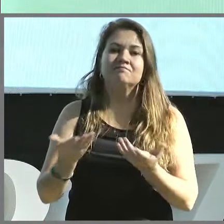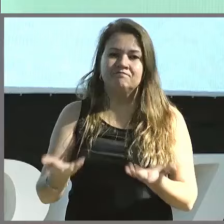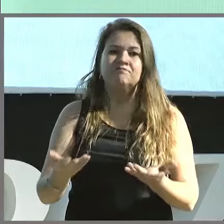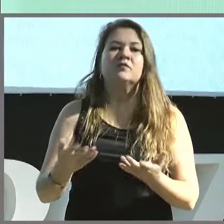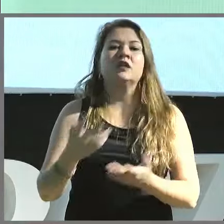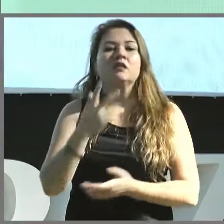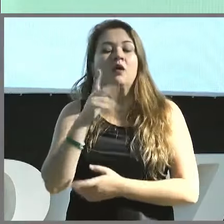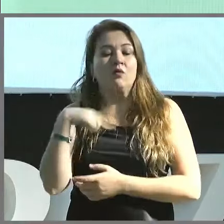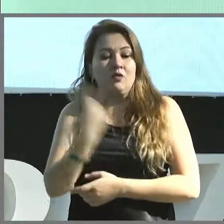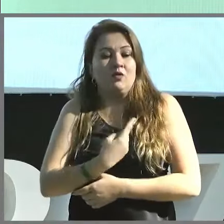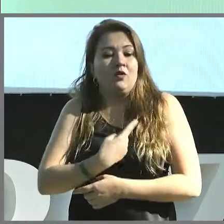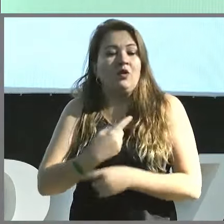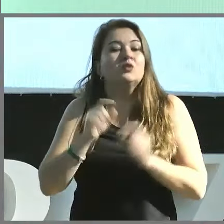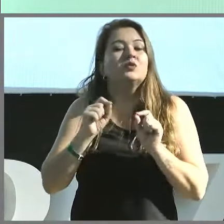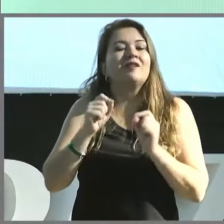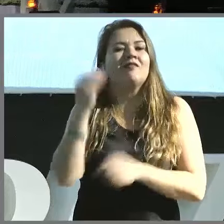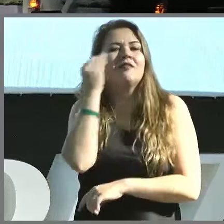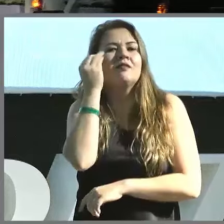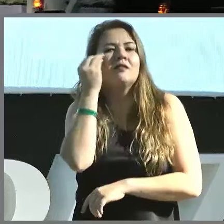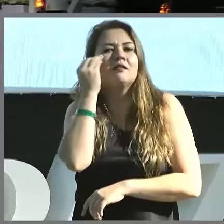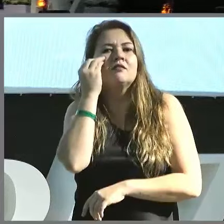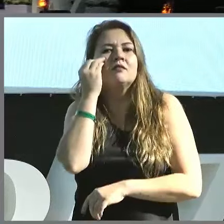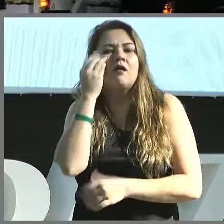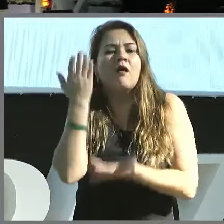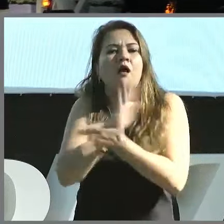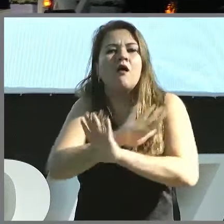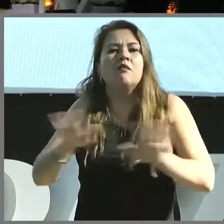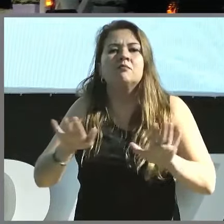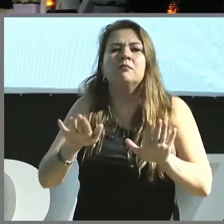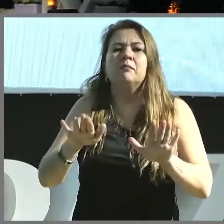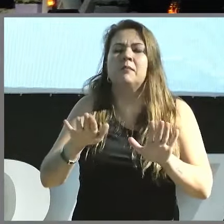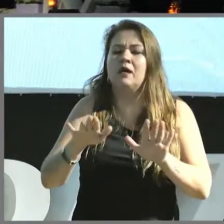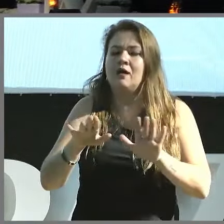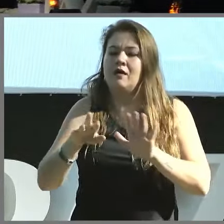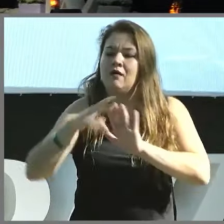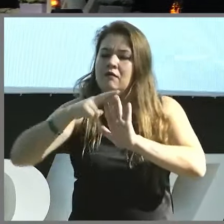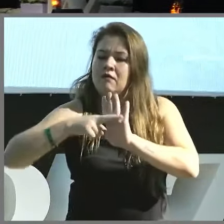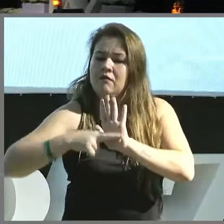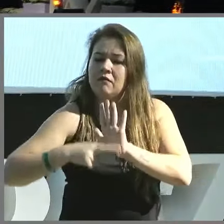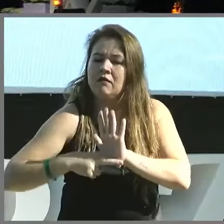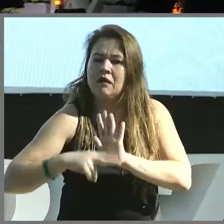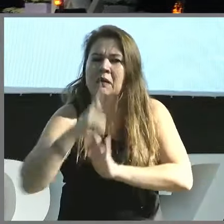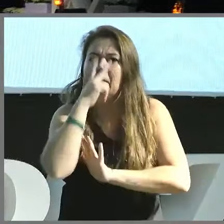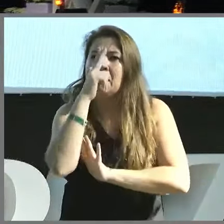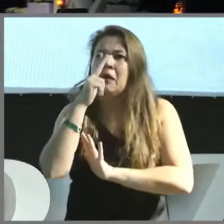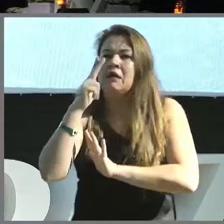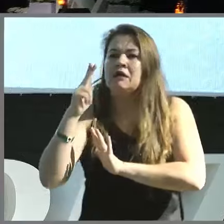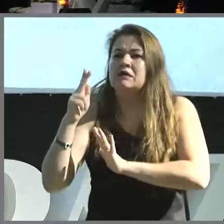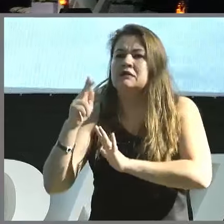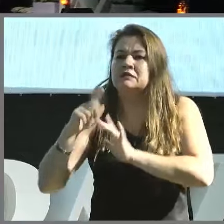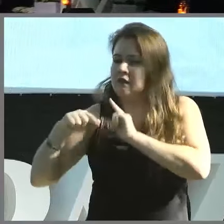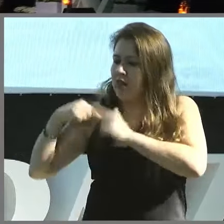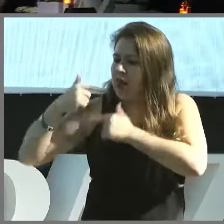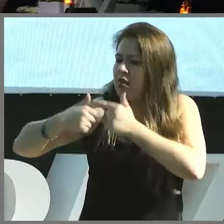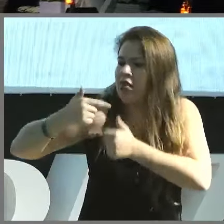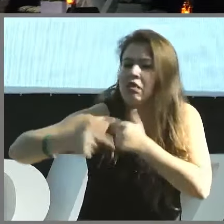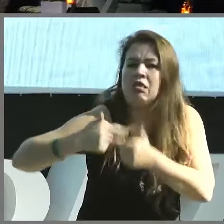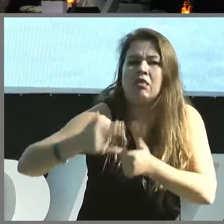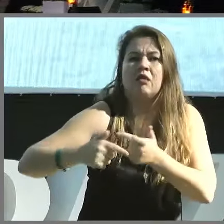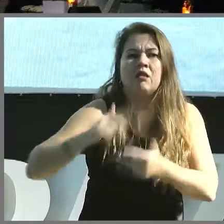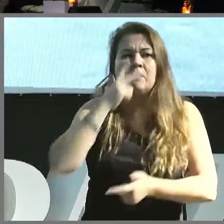para romper com uma teologia que se colocava dogmática, que se colocava ditadora,